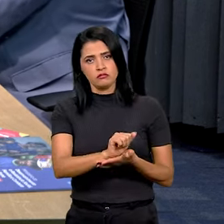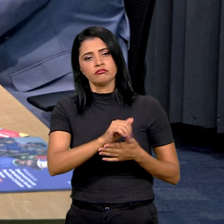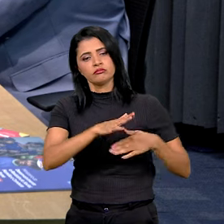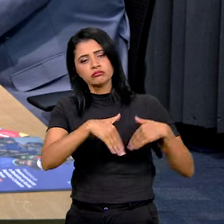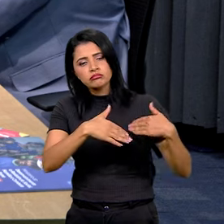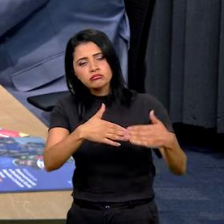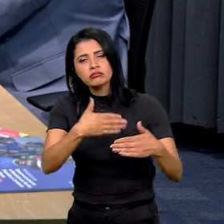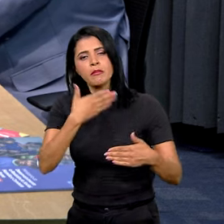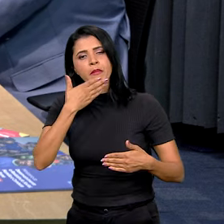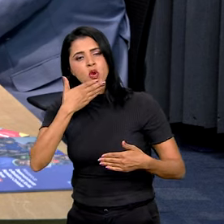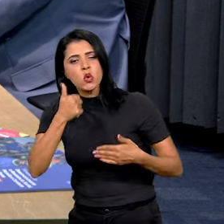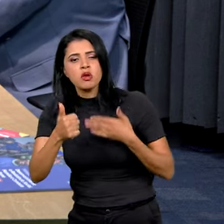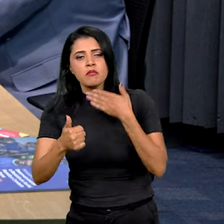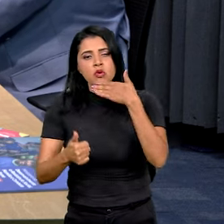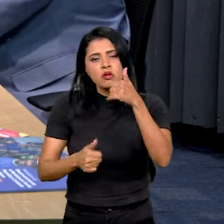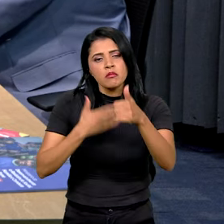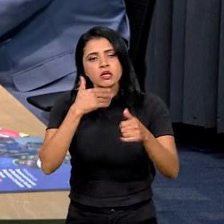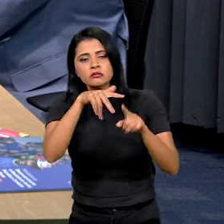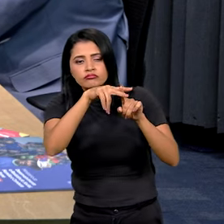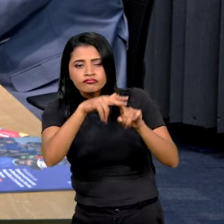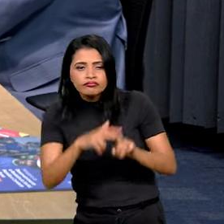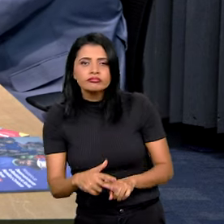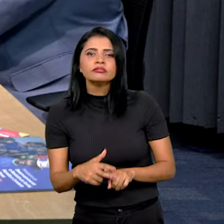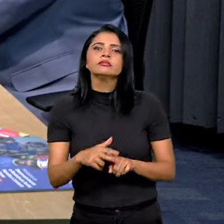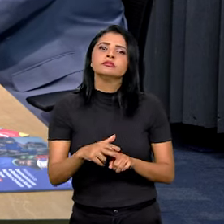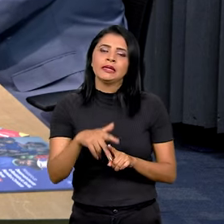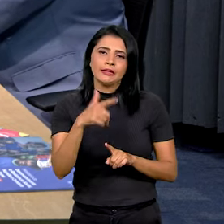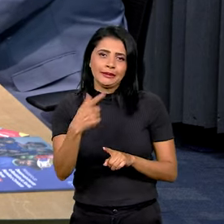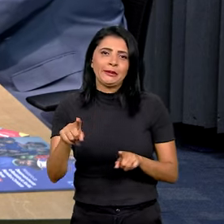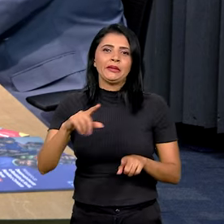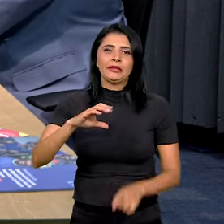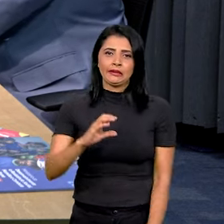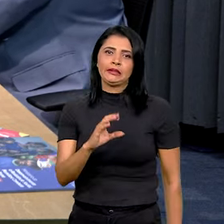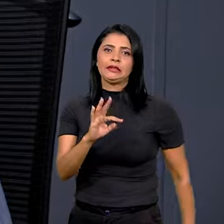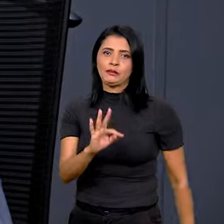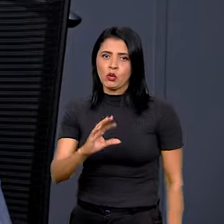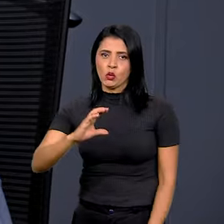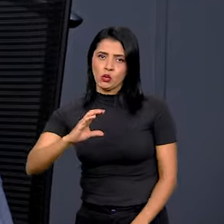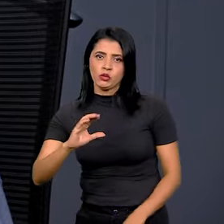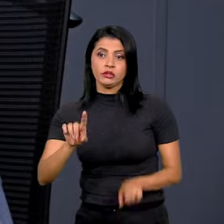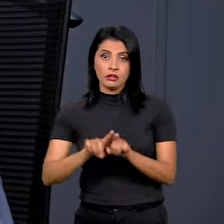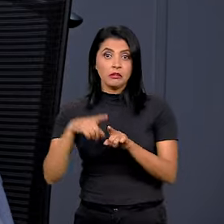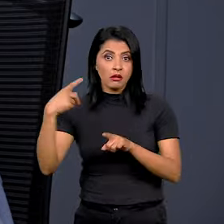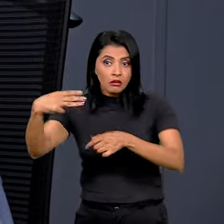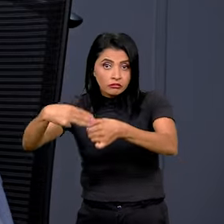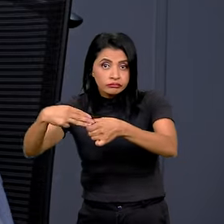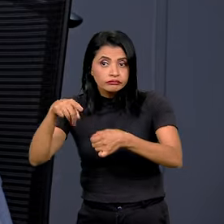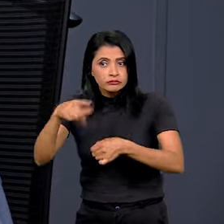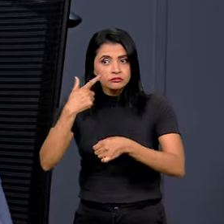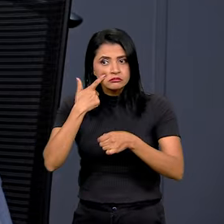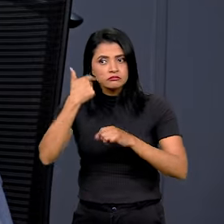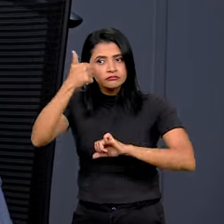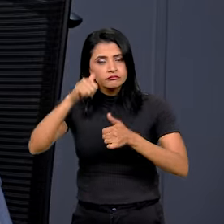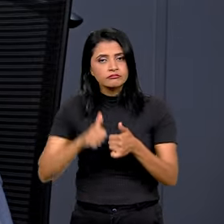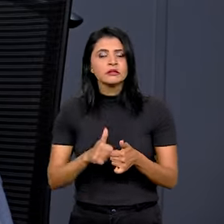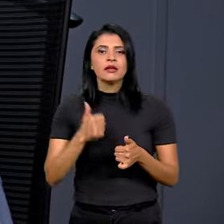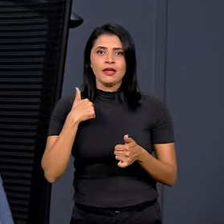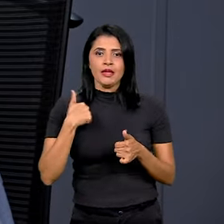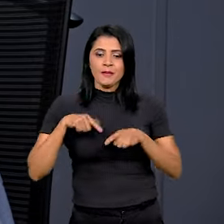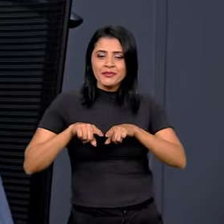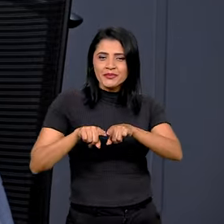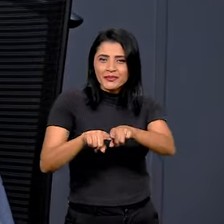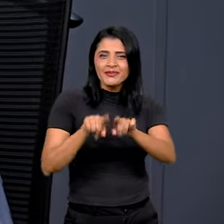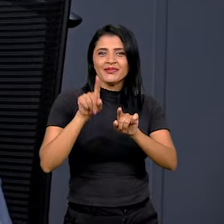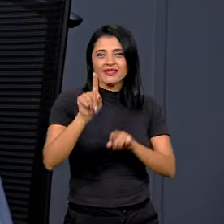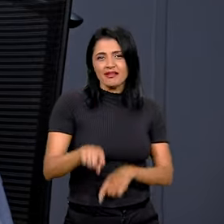cadastro aos poucos né E aos poucos tentando corrigir isso os tribunais de contas também estão lá nos municípios vendo isso e a grande parceria que a gente